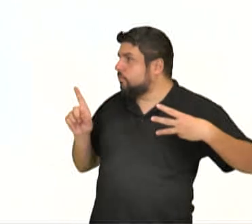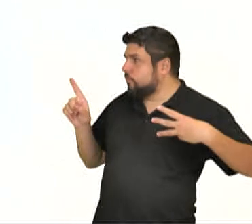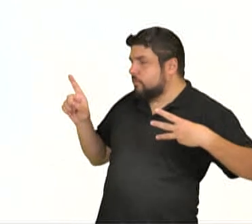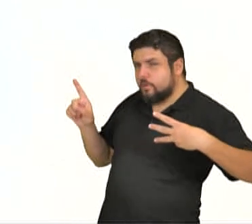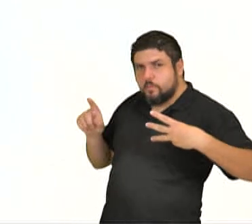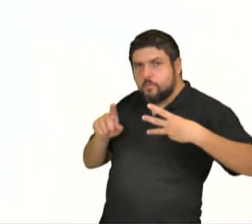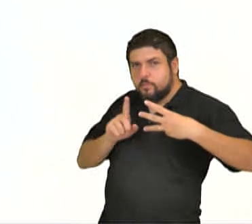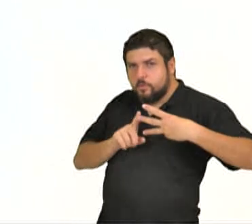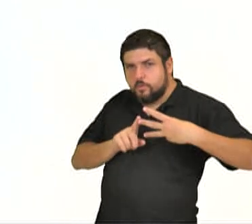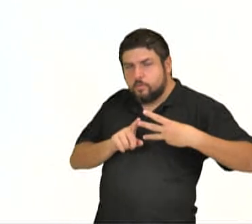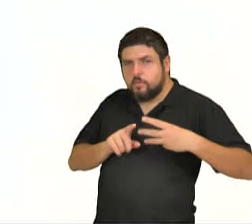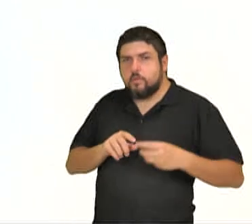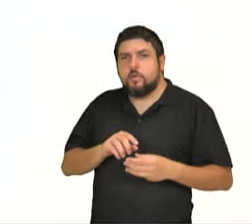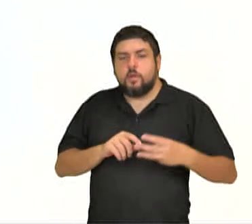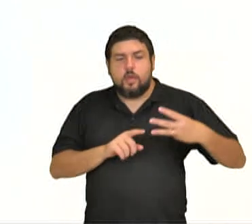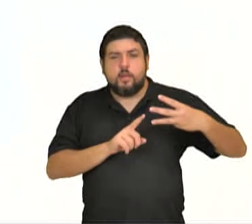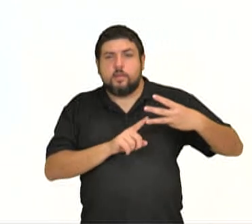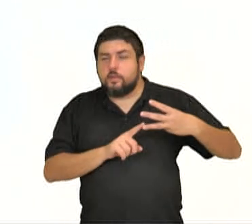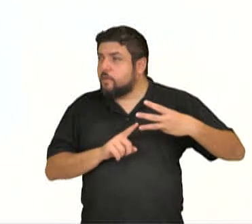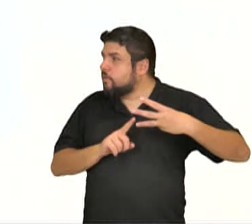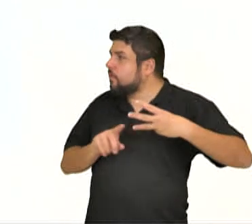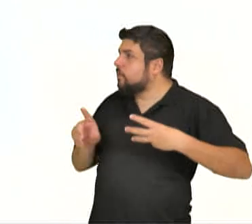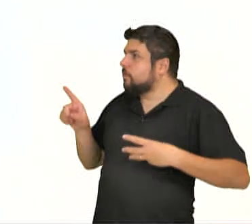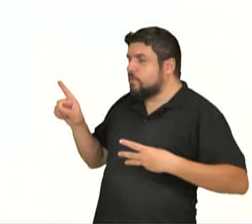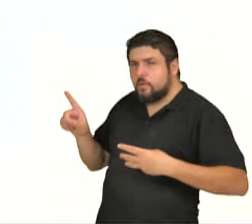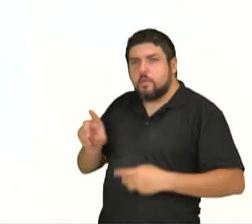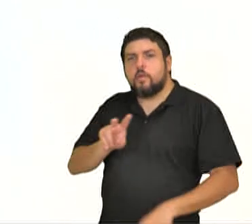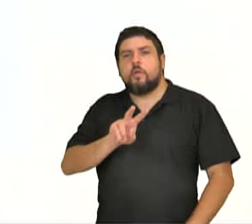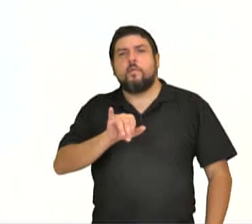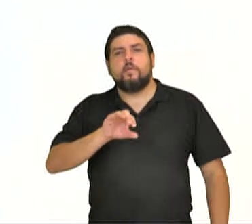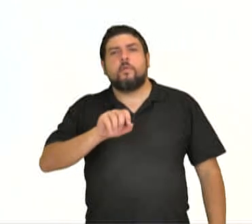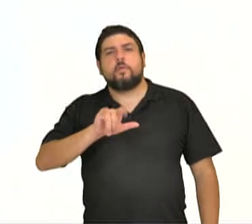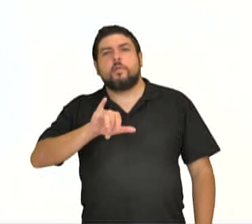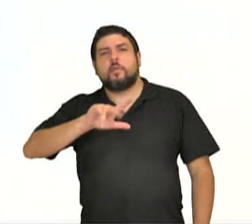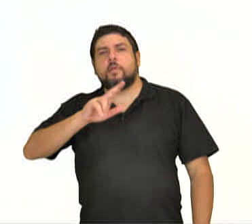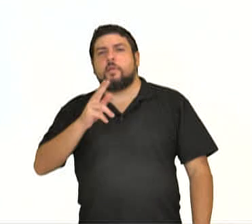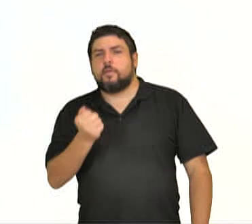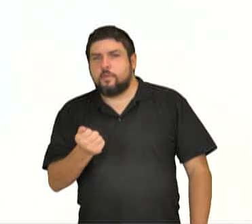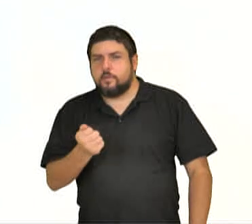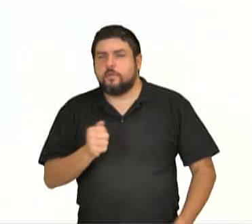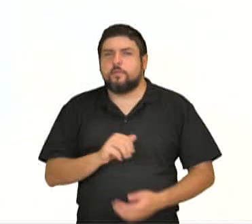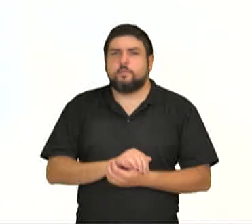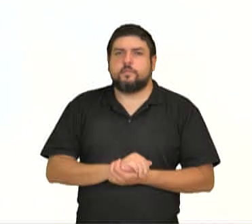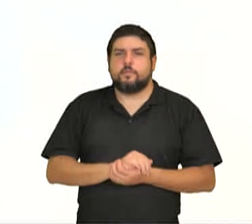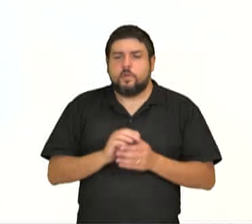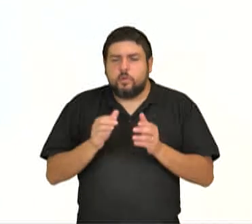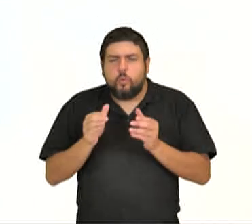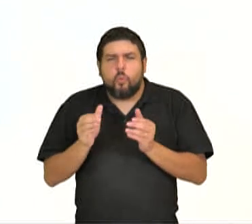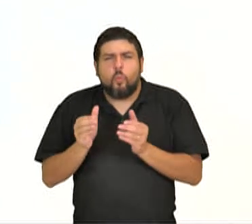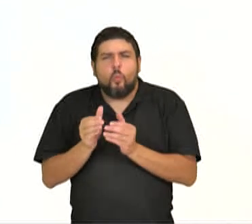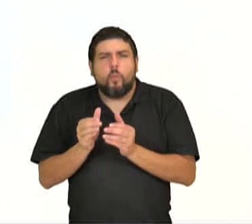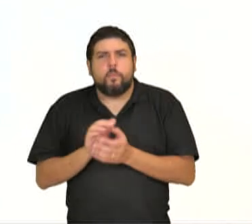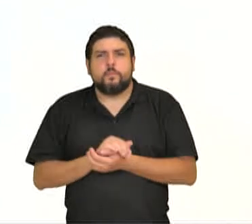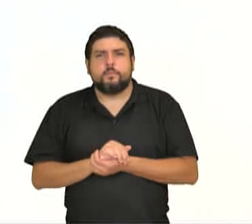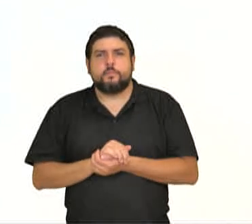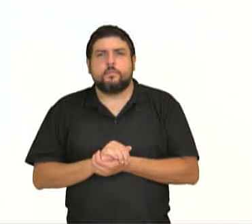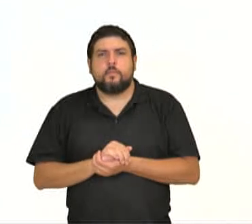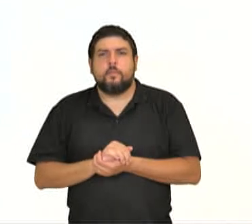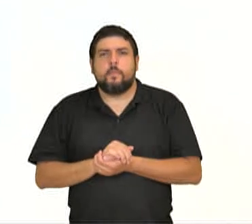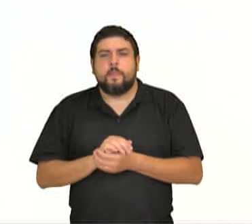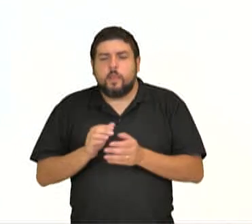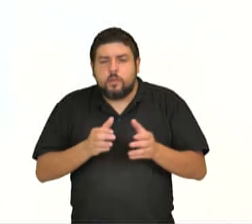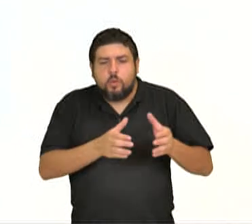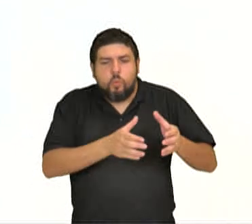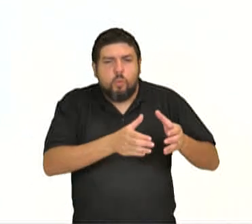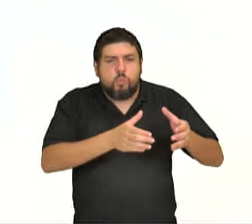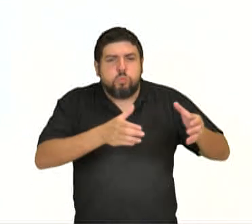tamanho da cabaça. E o violinha, né, percebe que ele mudou novamente o tamanho da cabaça. Então, o tamanho da